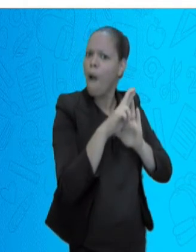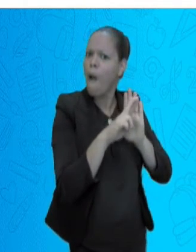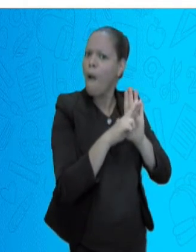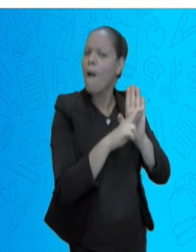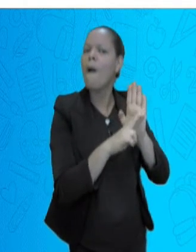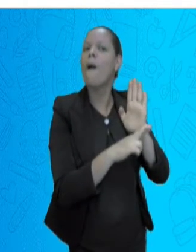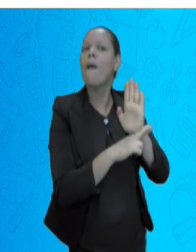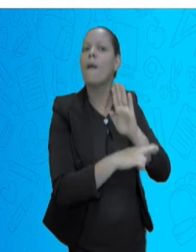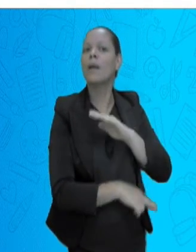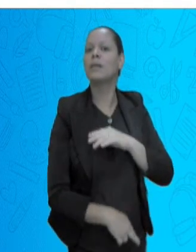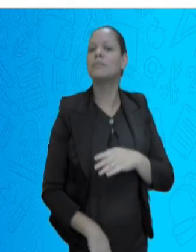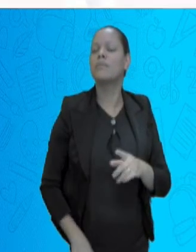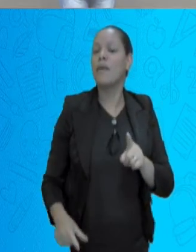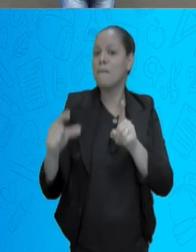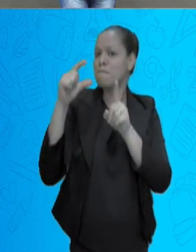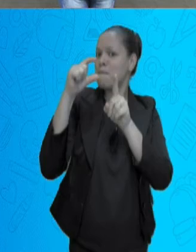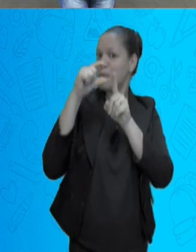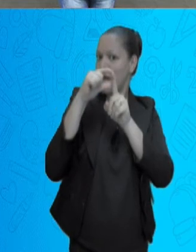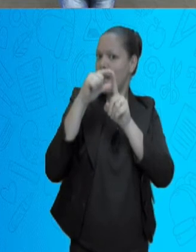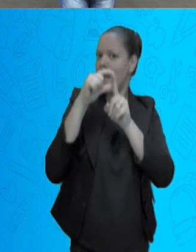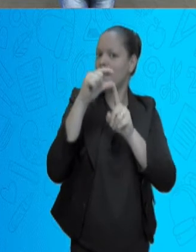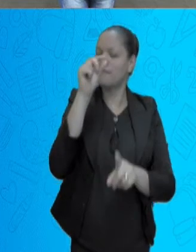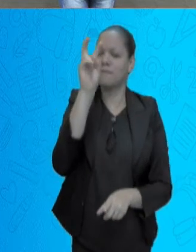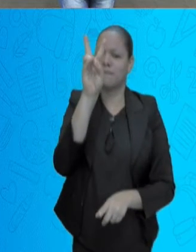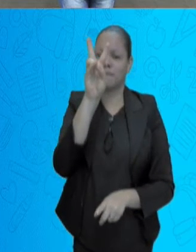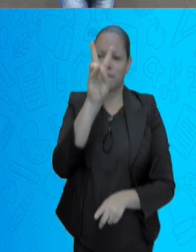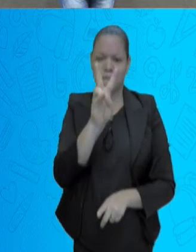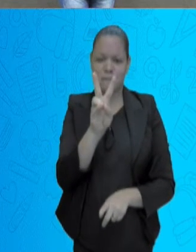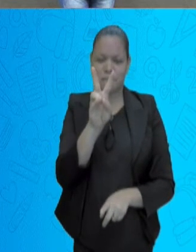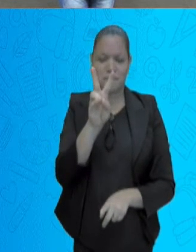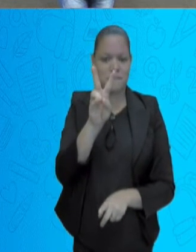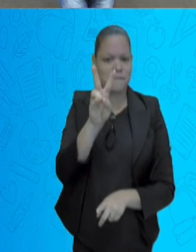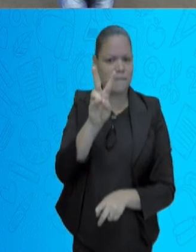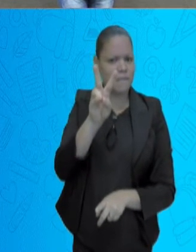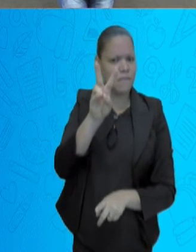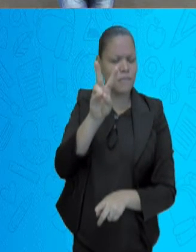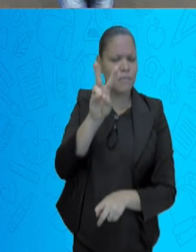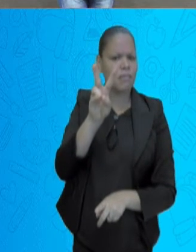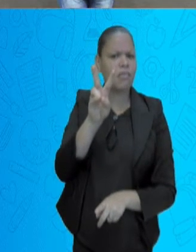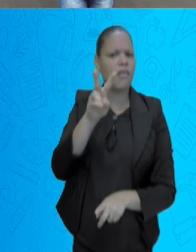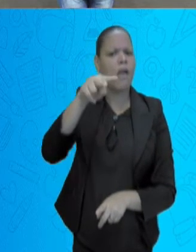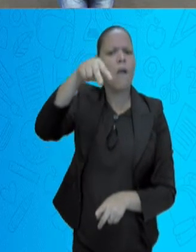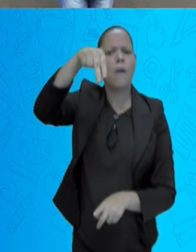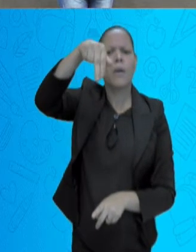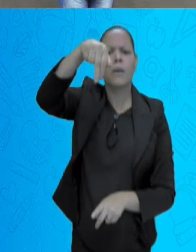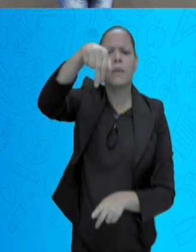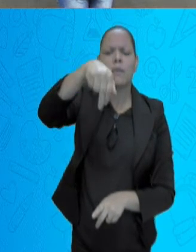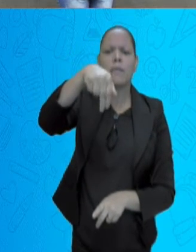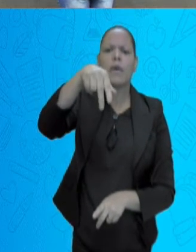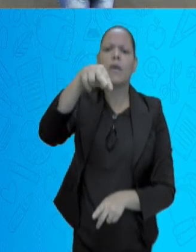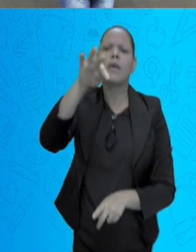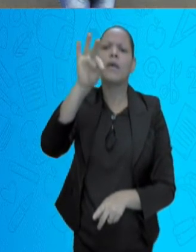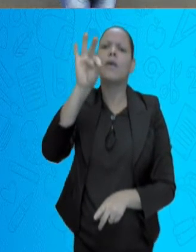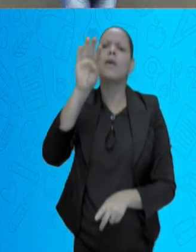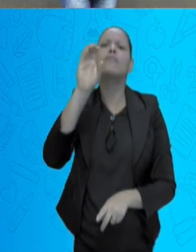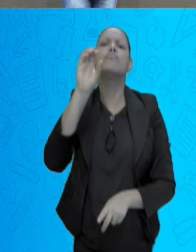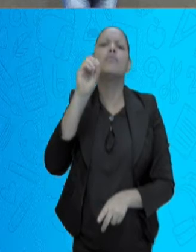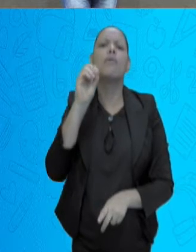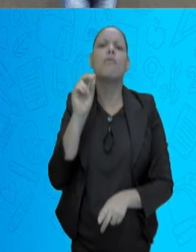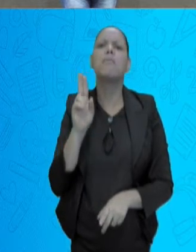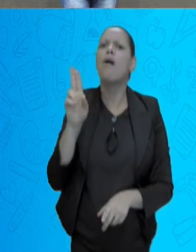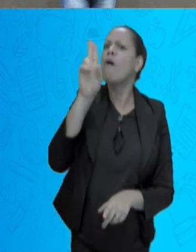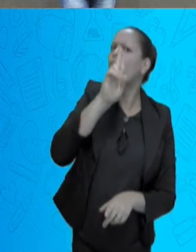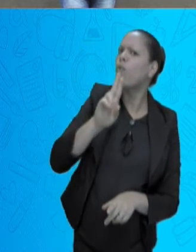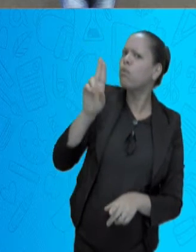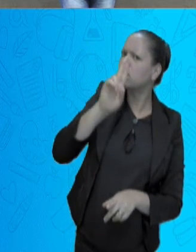Vento. A palavra é vento. Eu vou usar M ou N. Se a regra ela diz